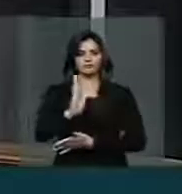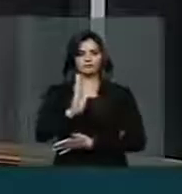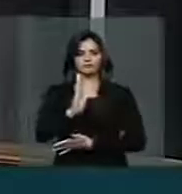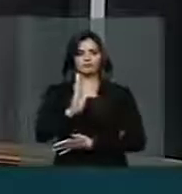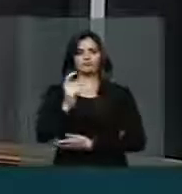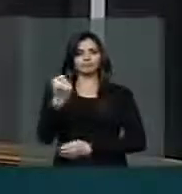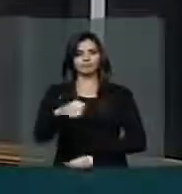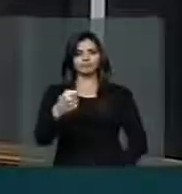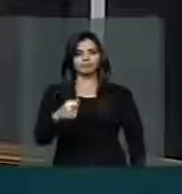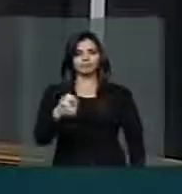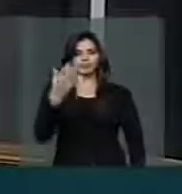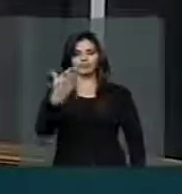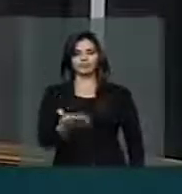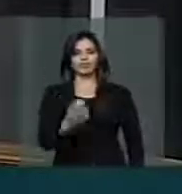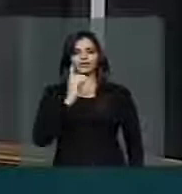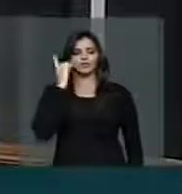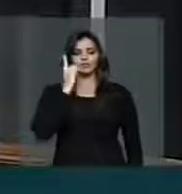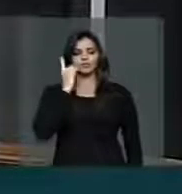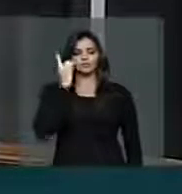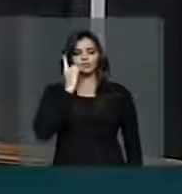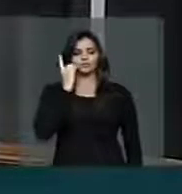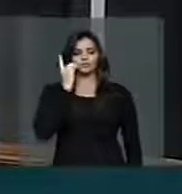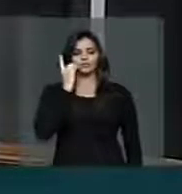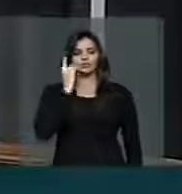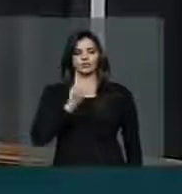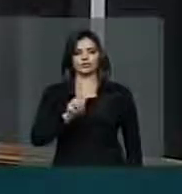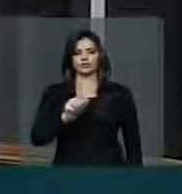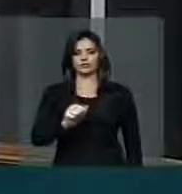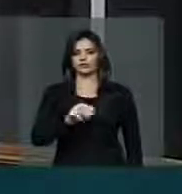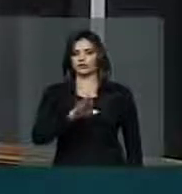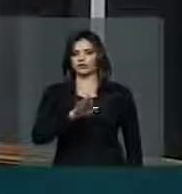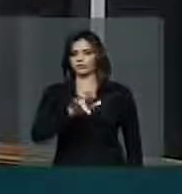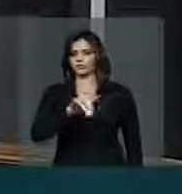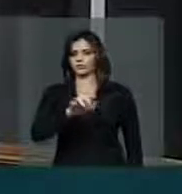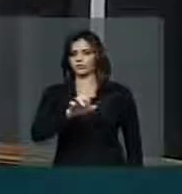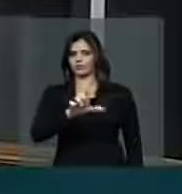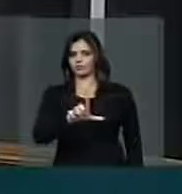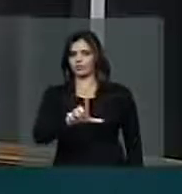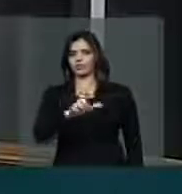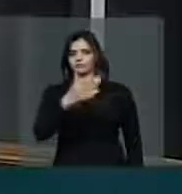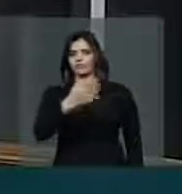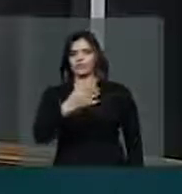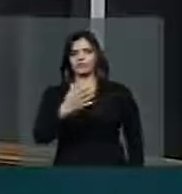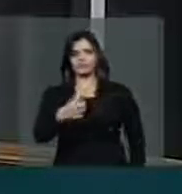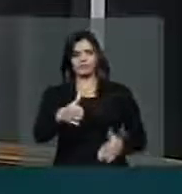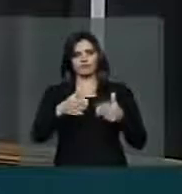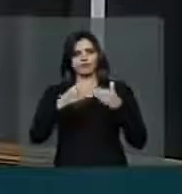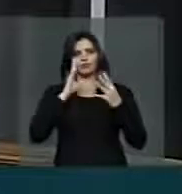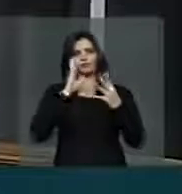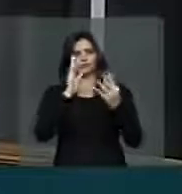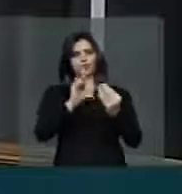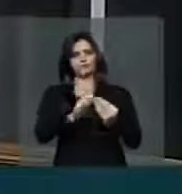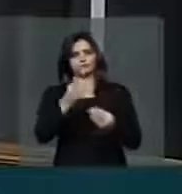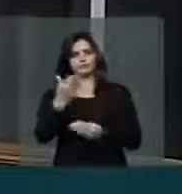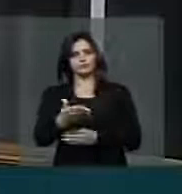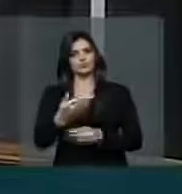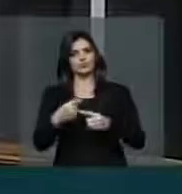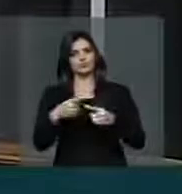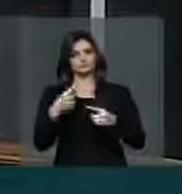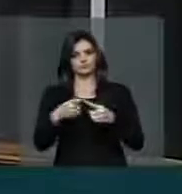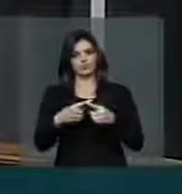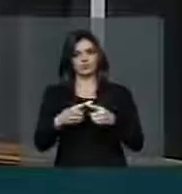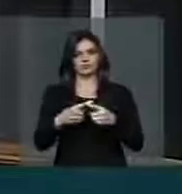aprovado. Nobre deputado Gabriel Chalita, peço a sua compreensão no sentido